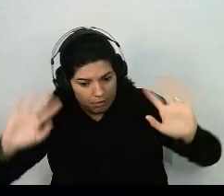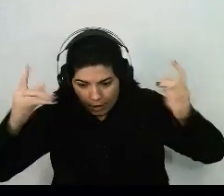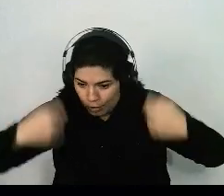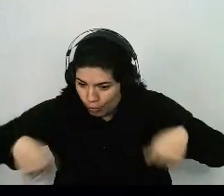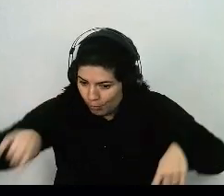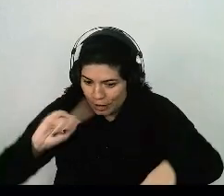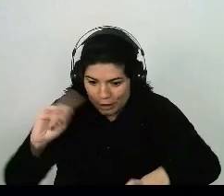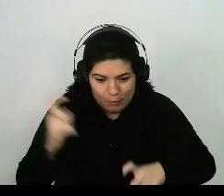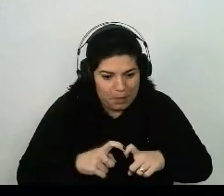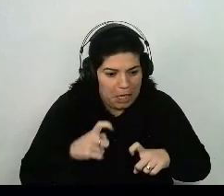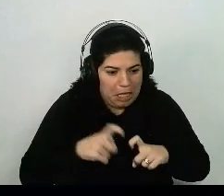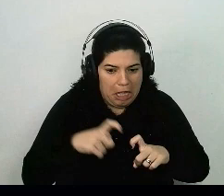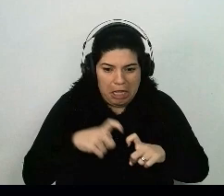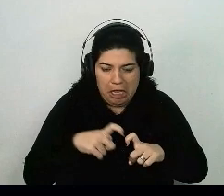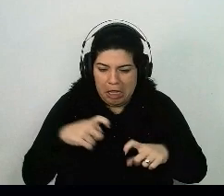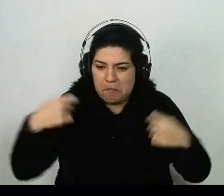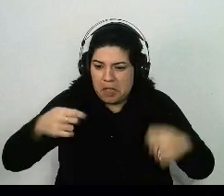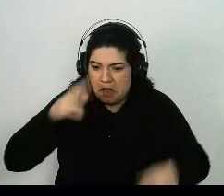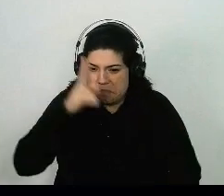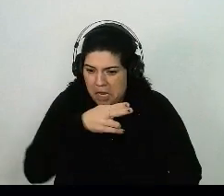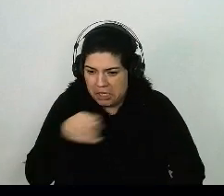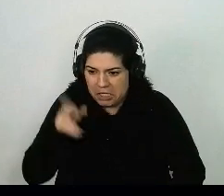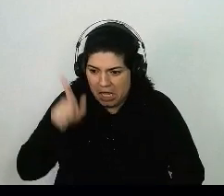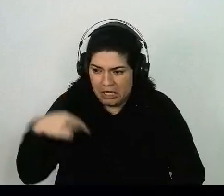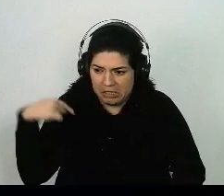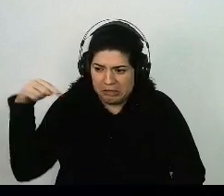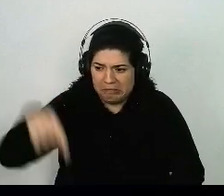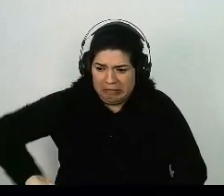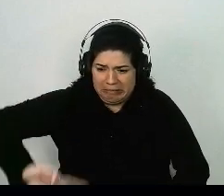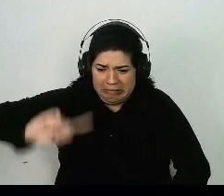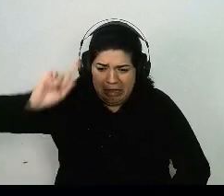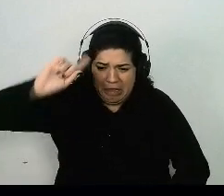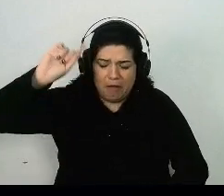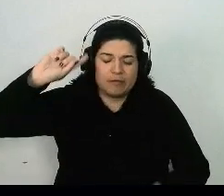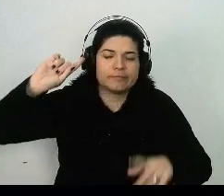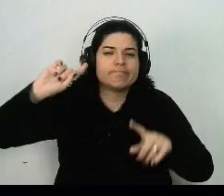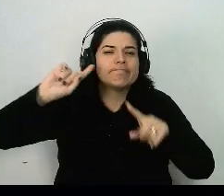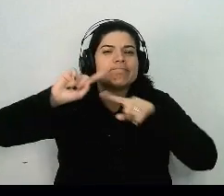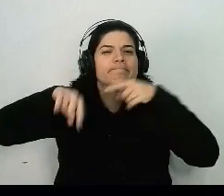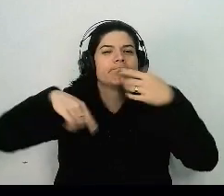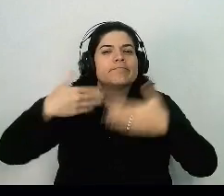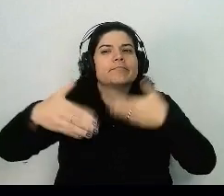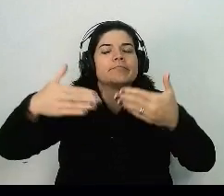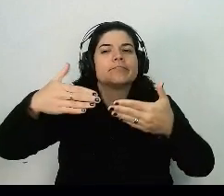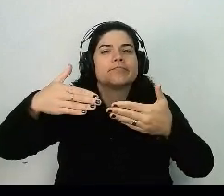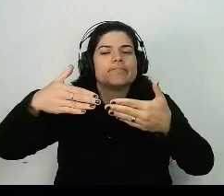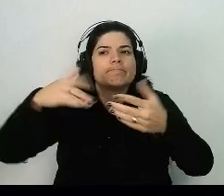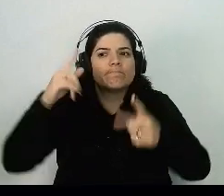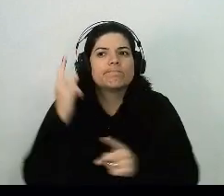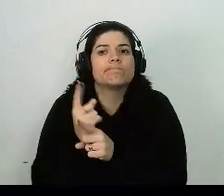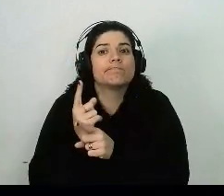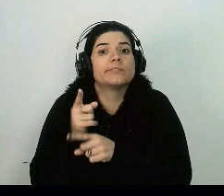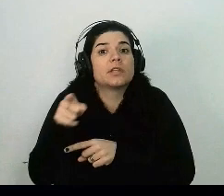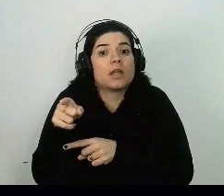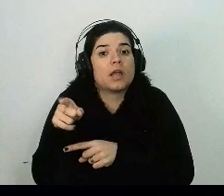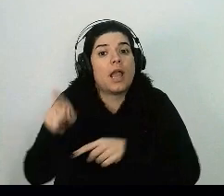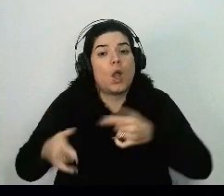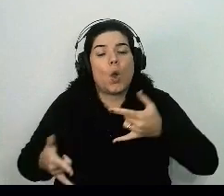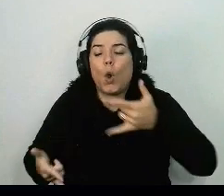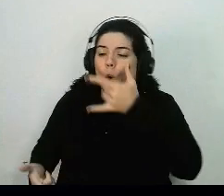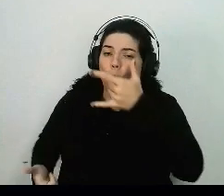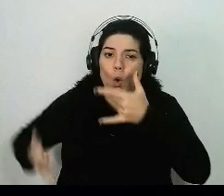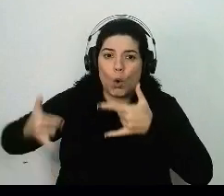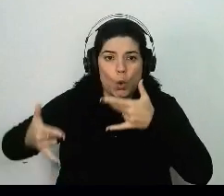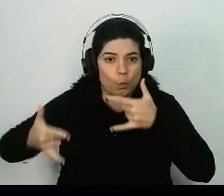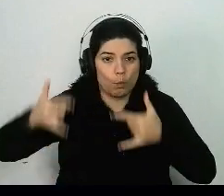Não, não era o caso de eu estar aqui, né? Mas quando você vai descobrir, esse boneco, na verdade, era um robô que estava